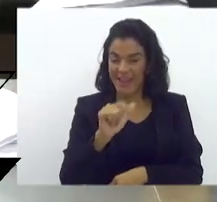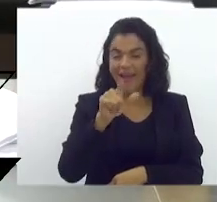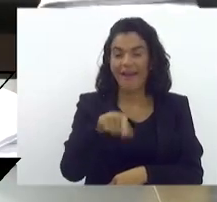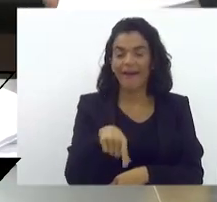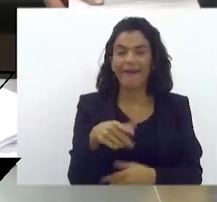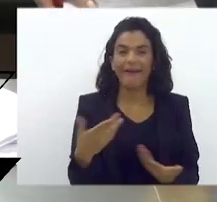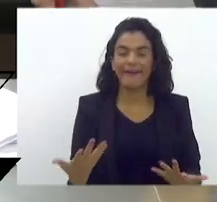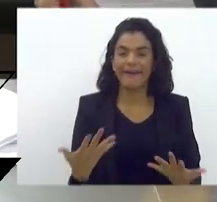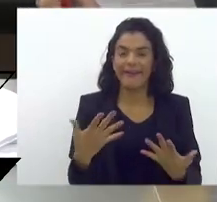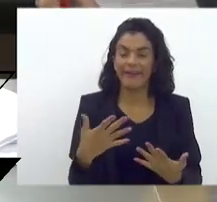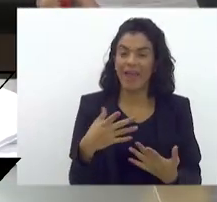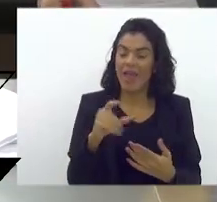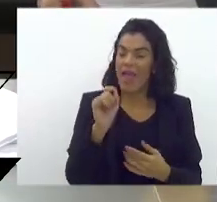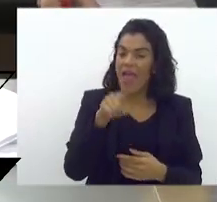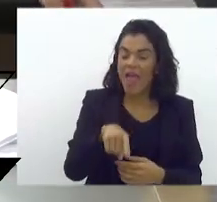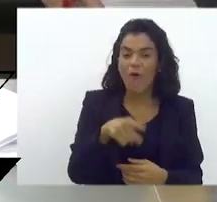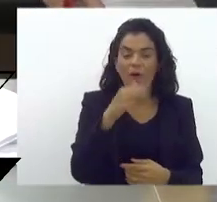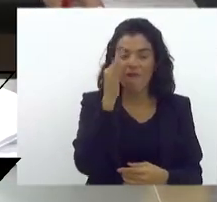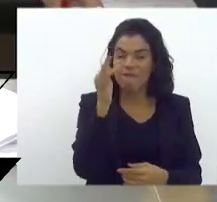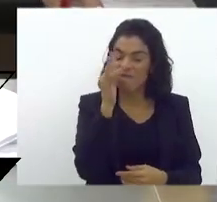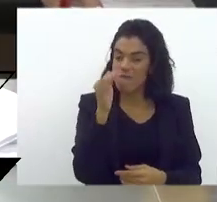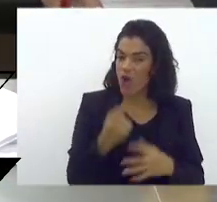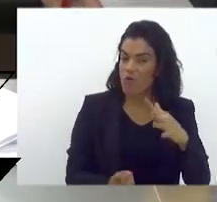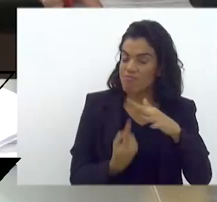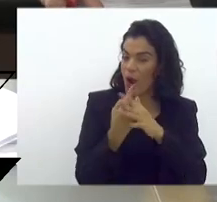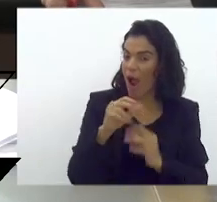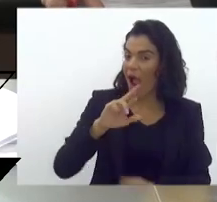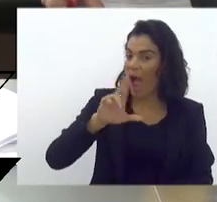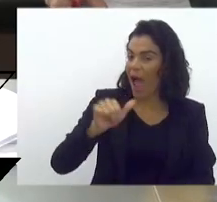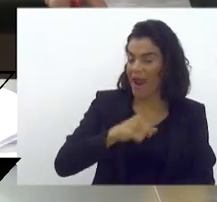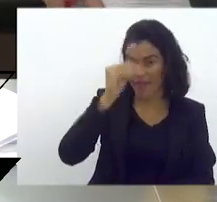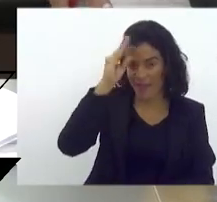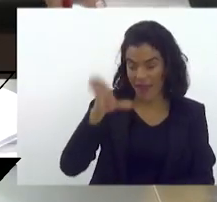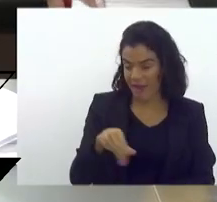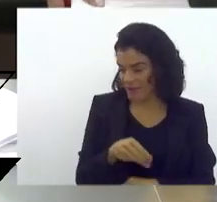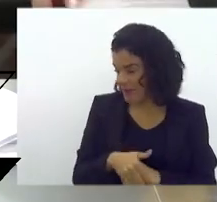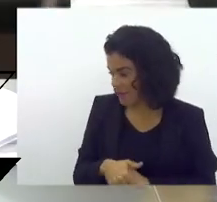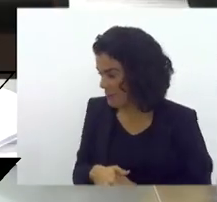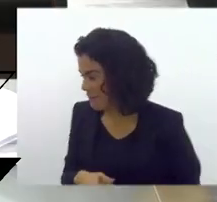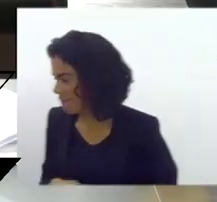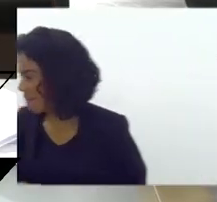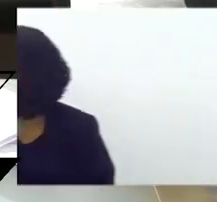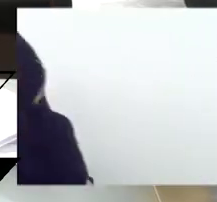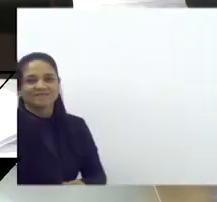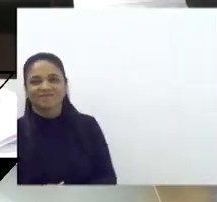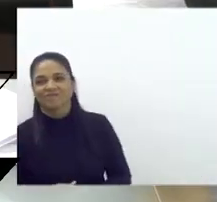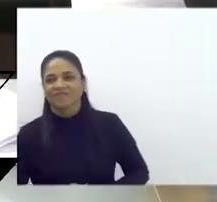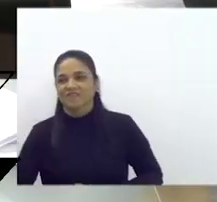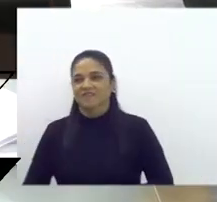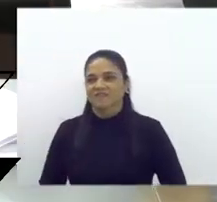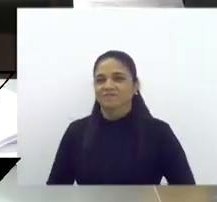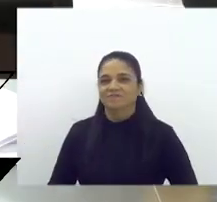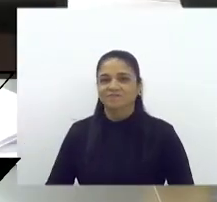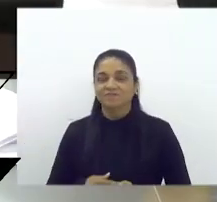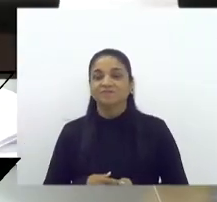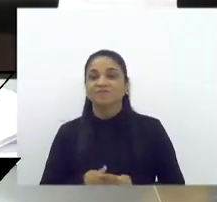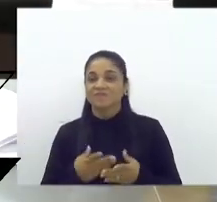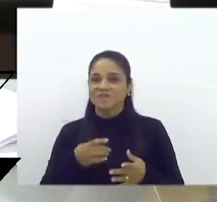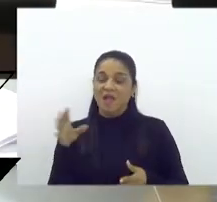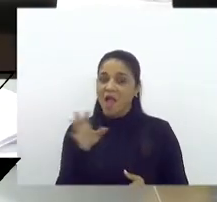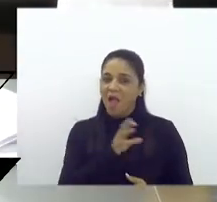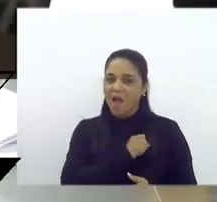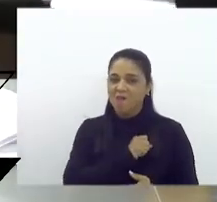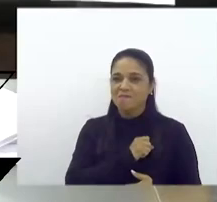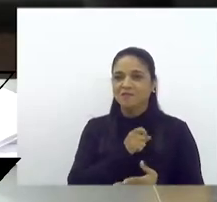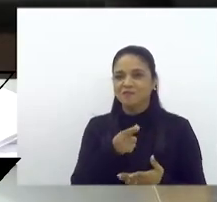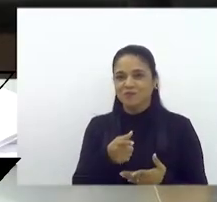uma orquídea africana, de tão bonita que é. Então, é só assinalar que a paixão pelas